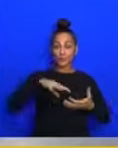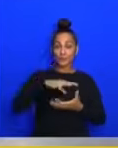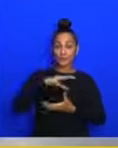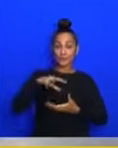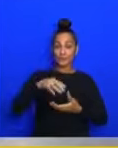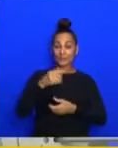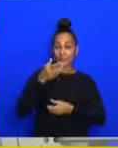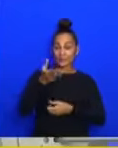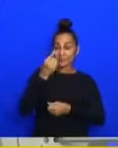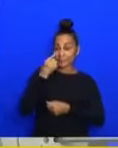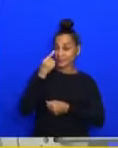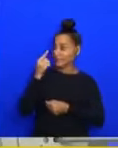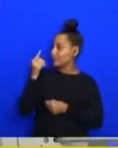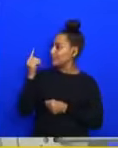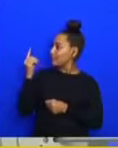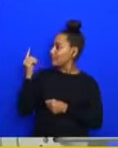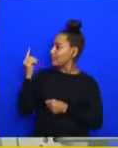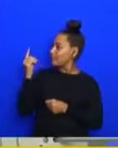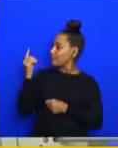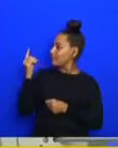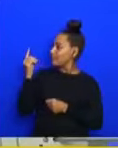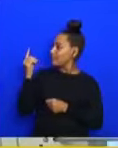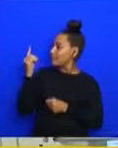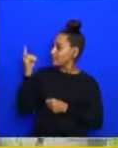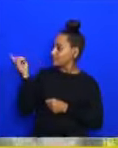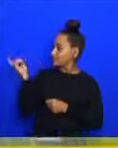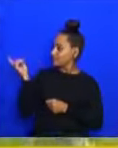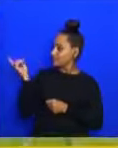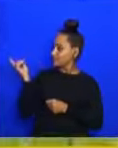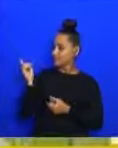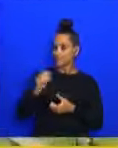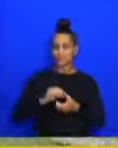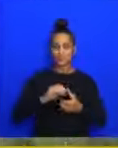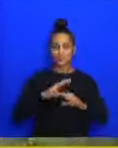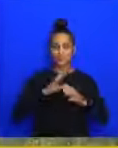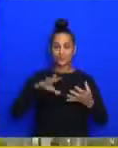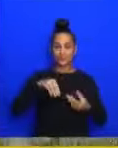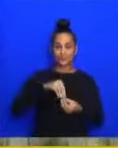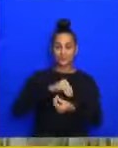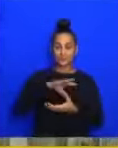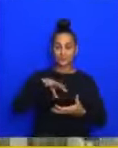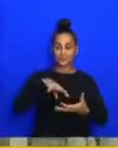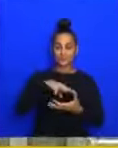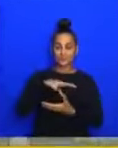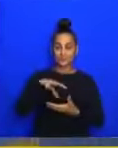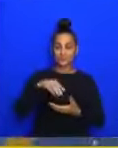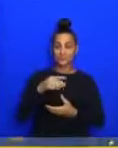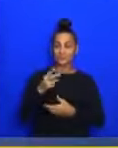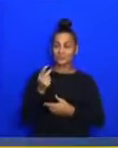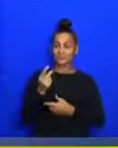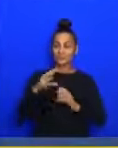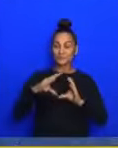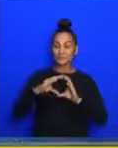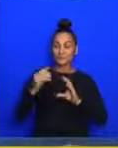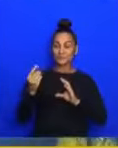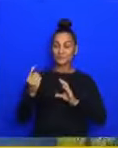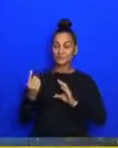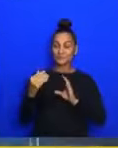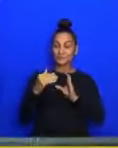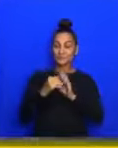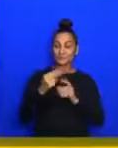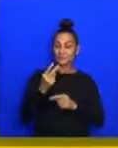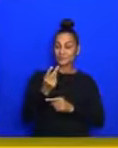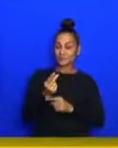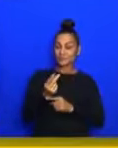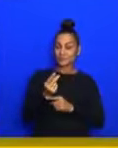bolas posicionadas. Valendo! Globo carregado, embaralhando 12 bolas numeradas de